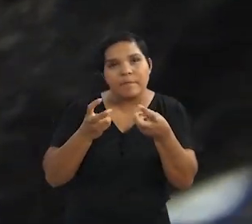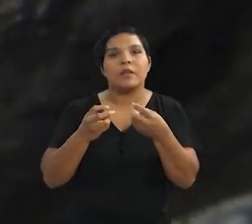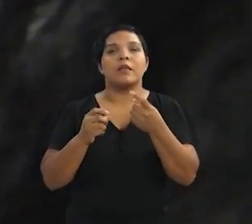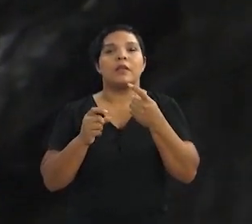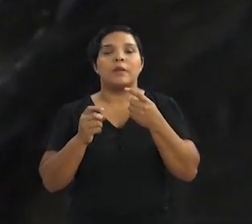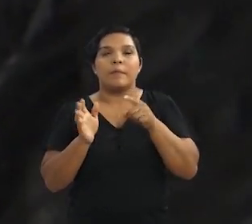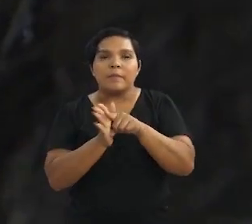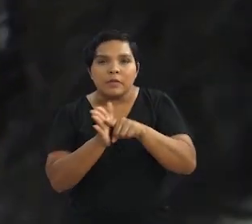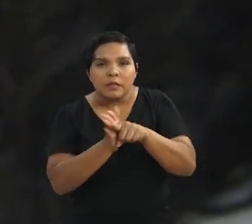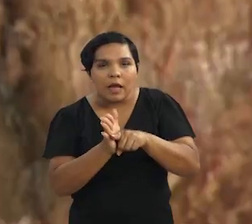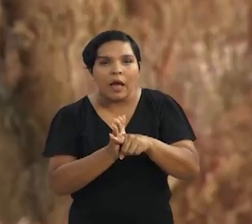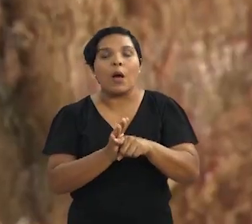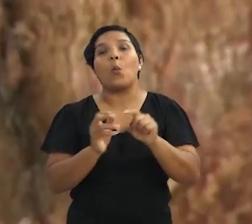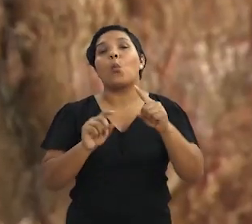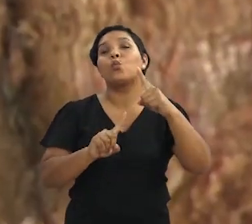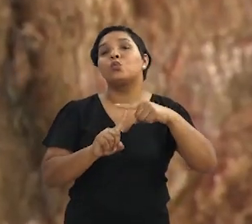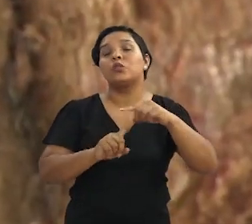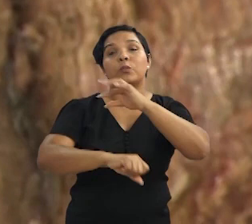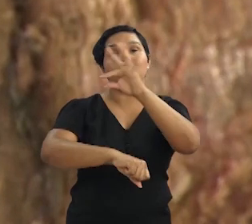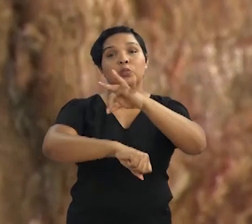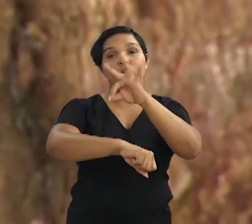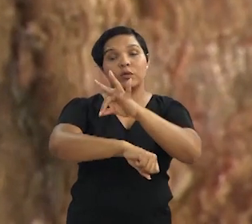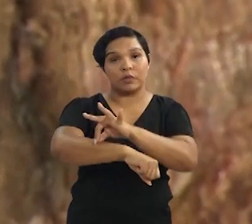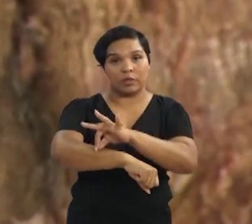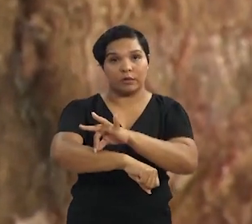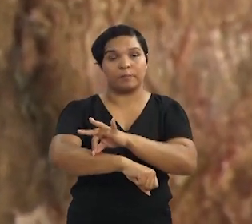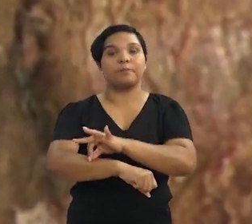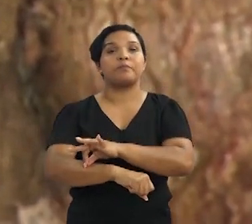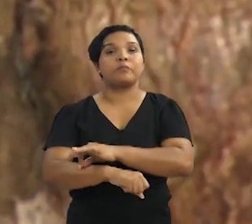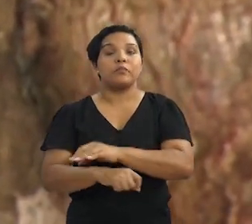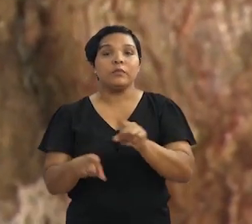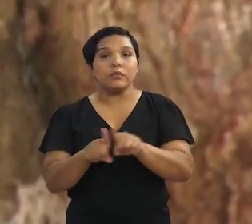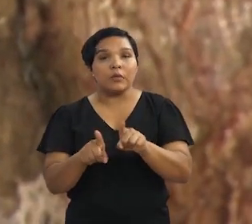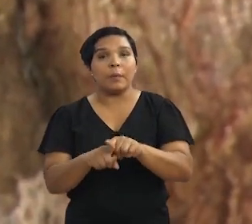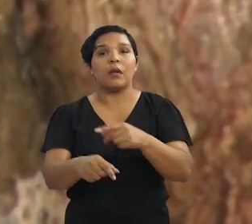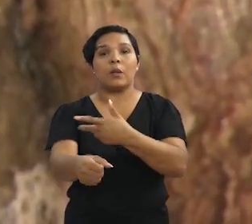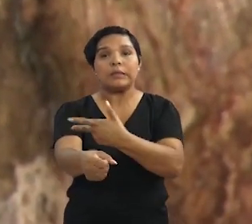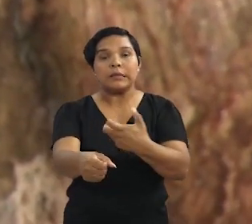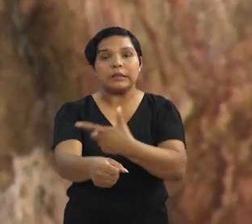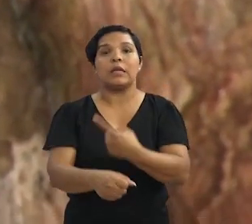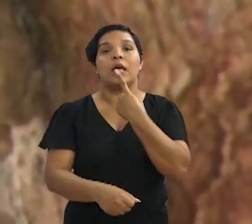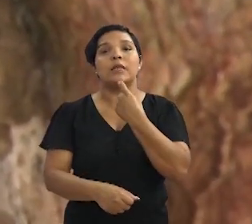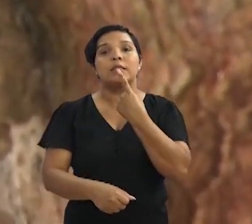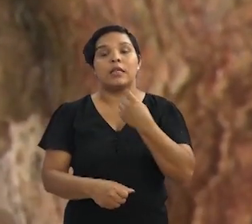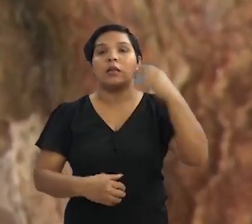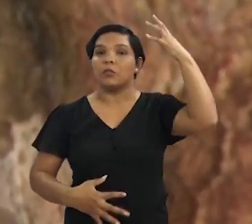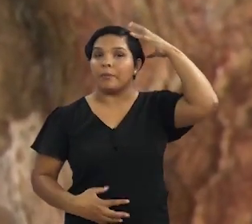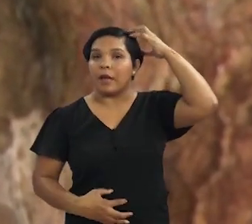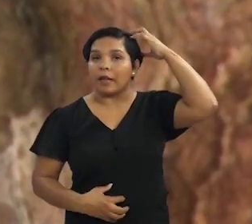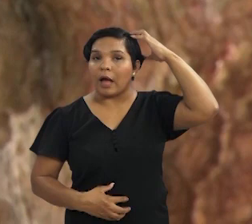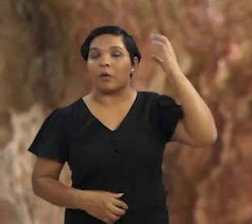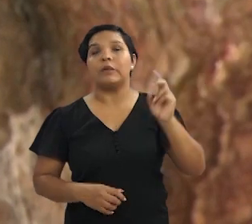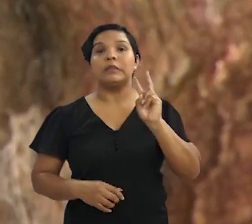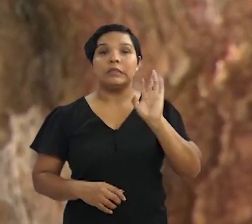espécie do mosquito. Nós coletamos sangue de saguis em 3 áreas para avaliar se eles tinham anticorpos para a